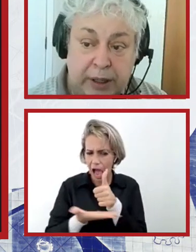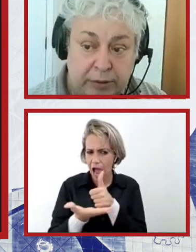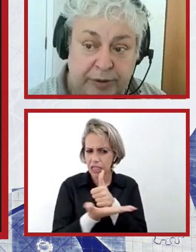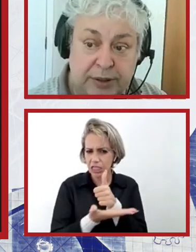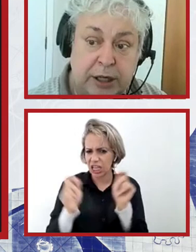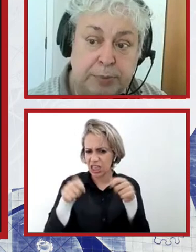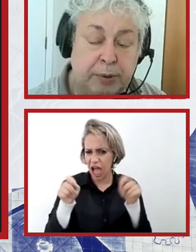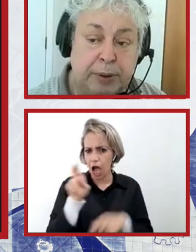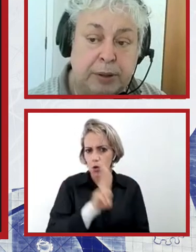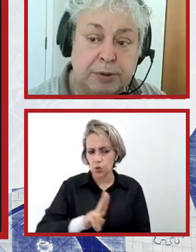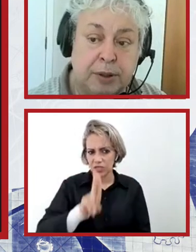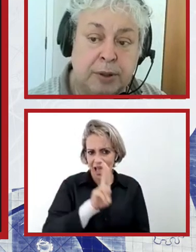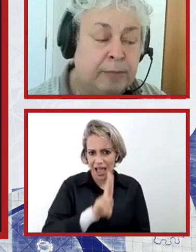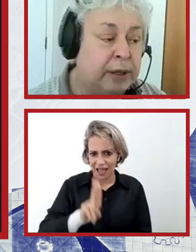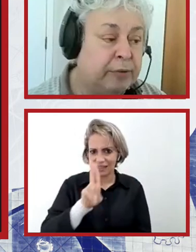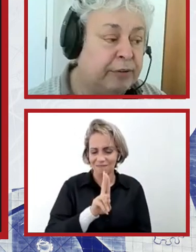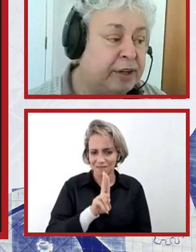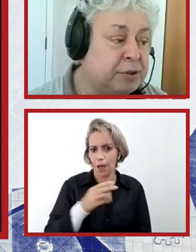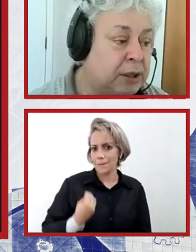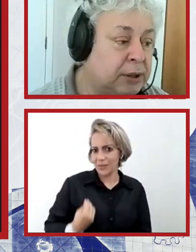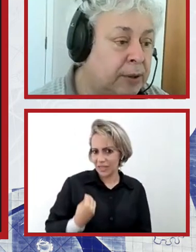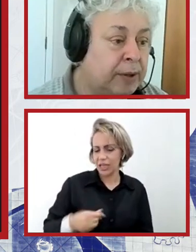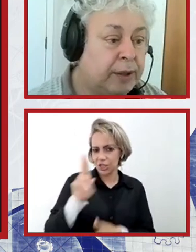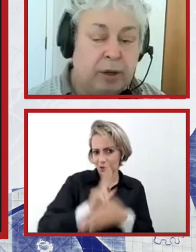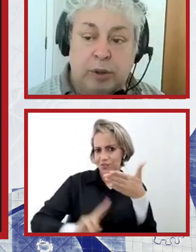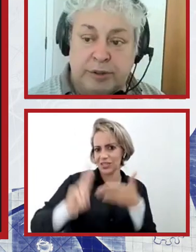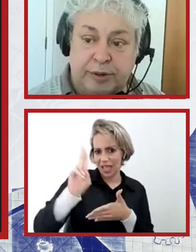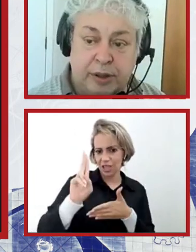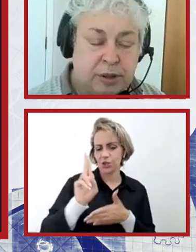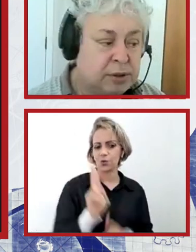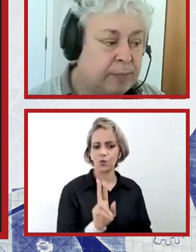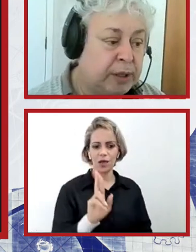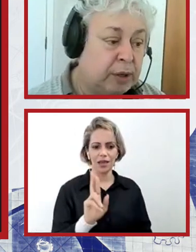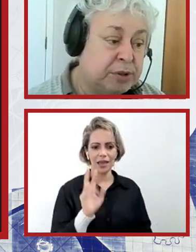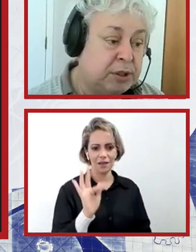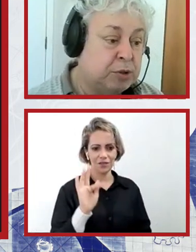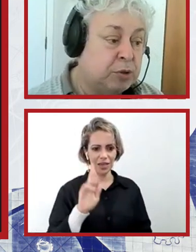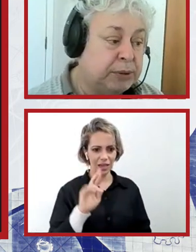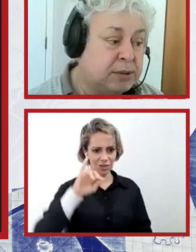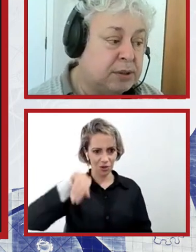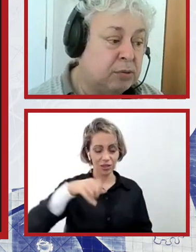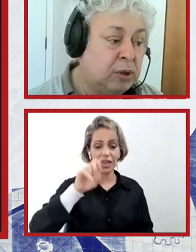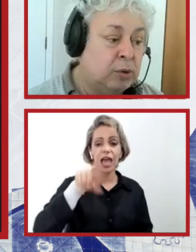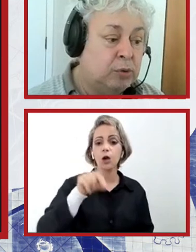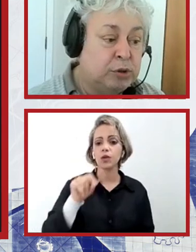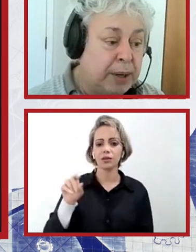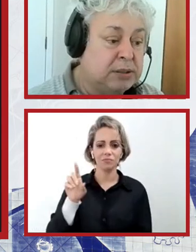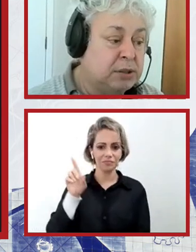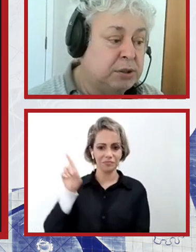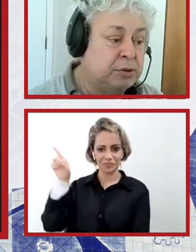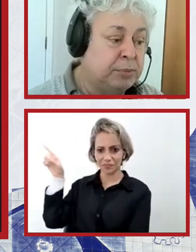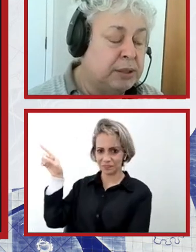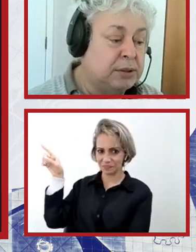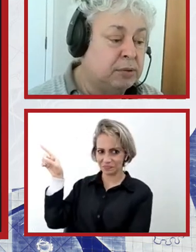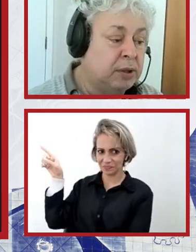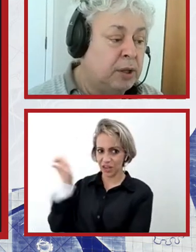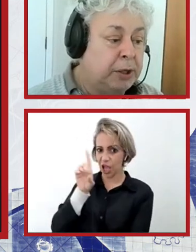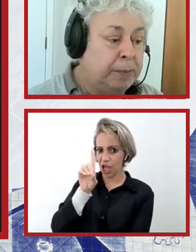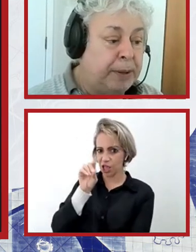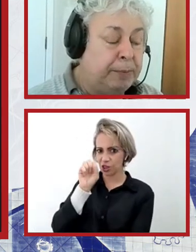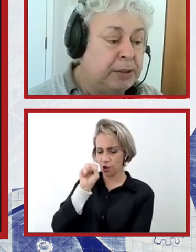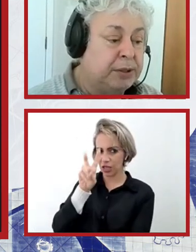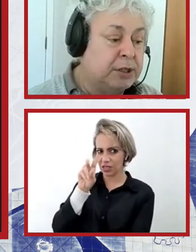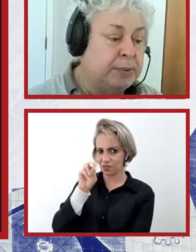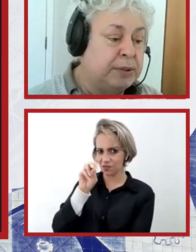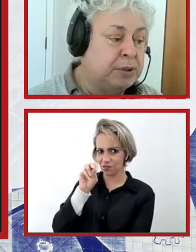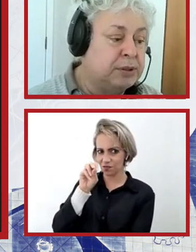lugar, lá na universidade, pelo menos. Lá na UFRJ, que é o DOSBox, que é um sistema de computação dos mais antigos do Brasil,